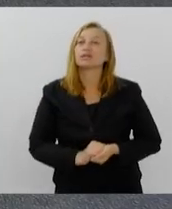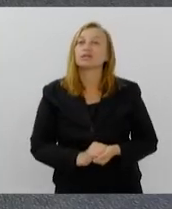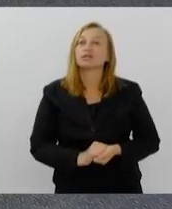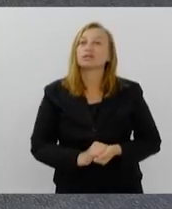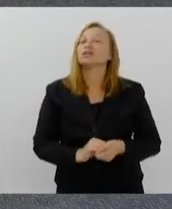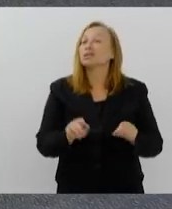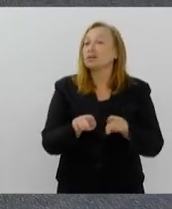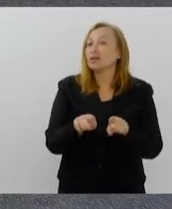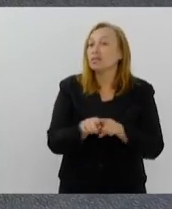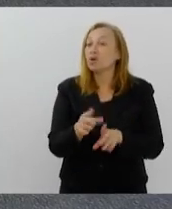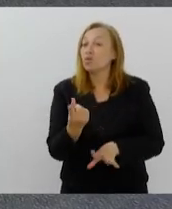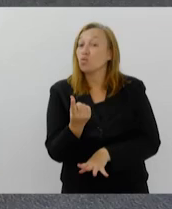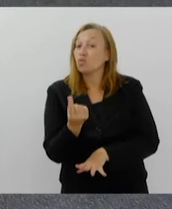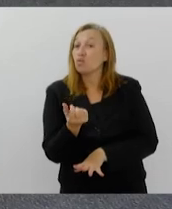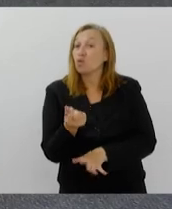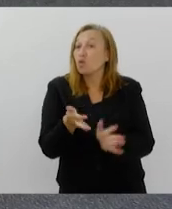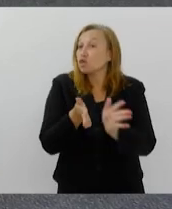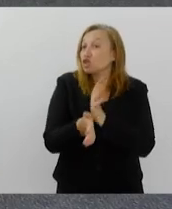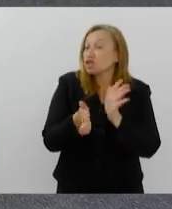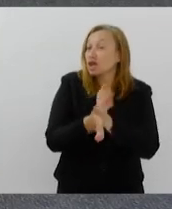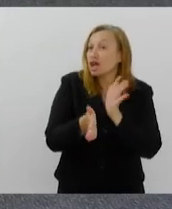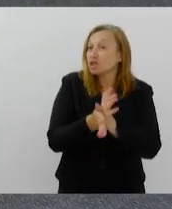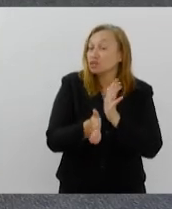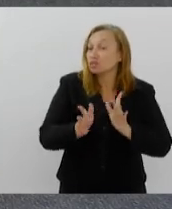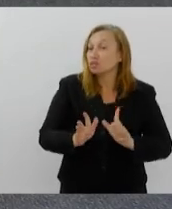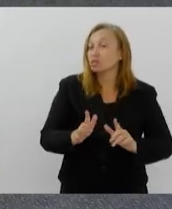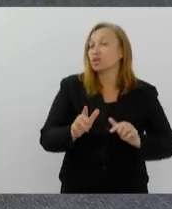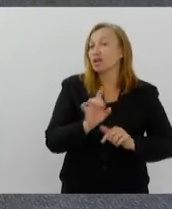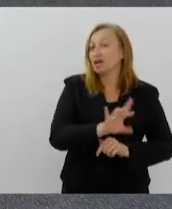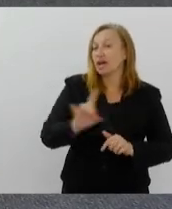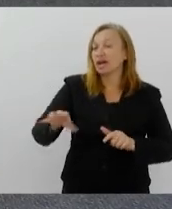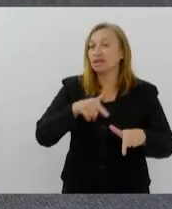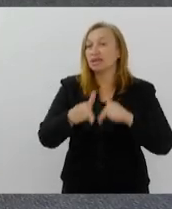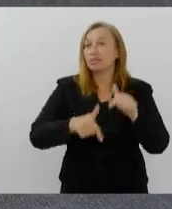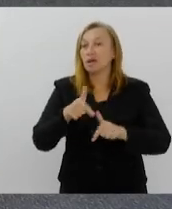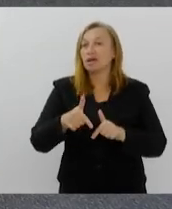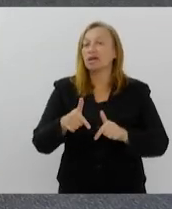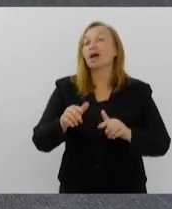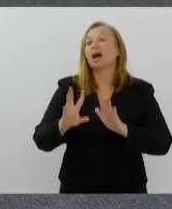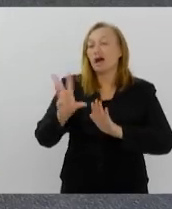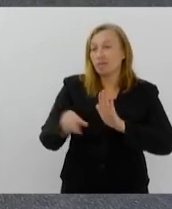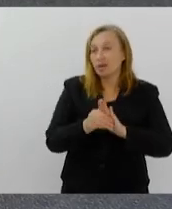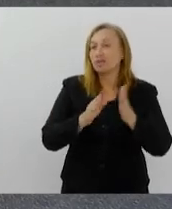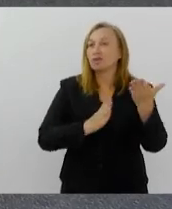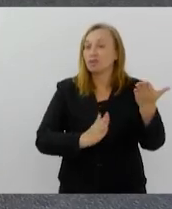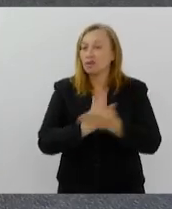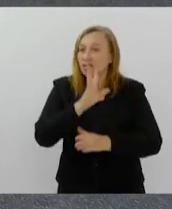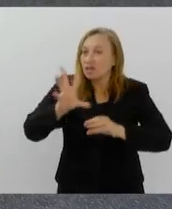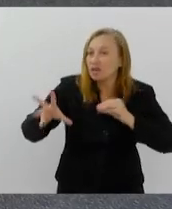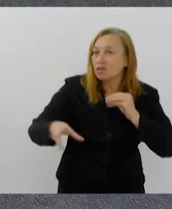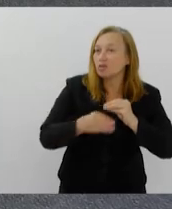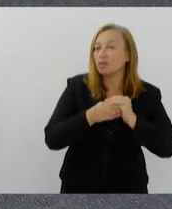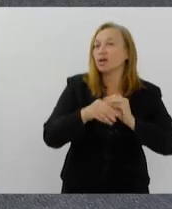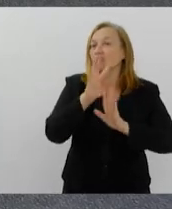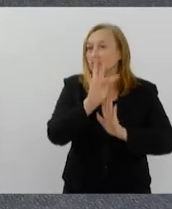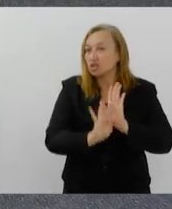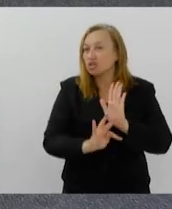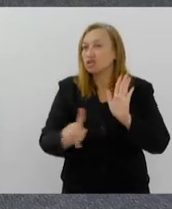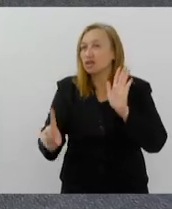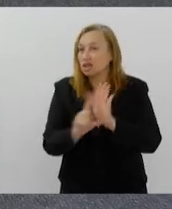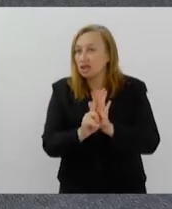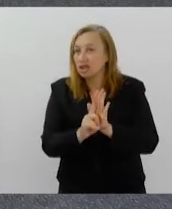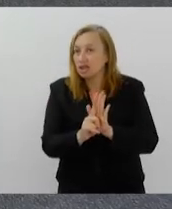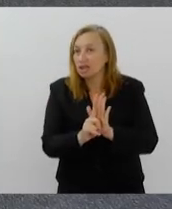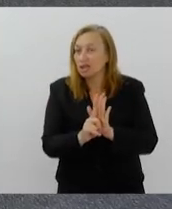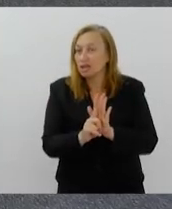dos valores financeiros das ações. Essa emenda foi aprovada, foi incorporada ao texto da lei